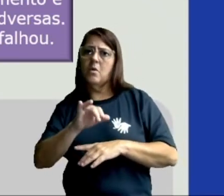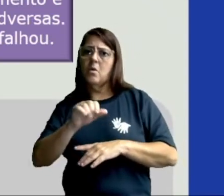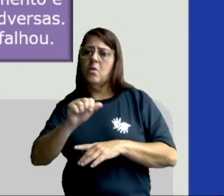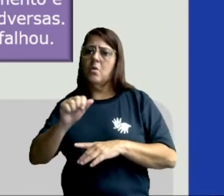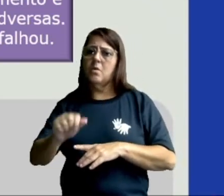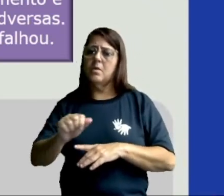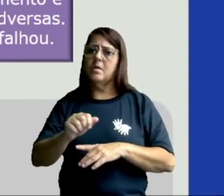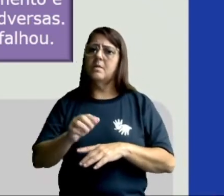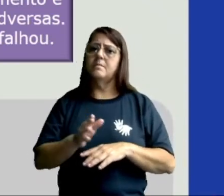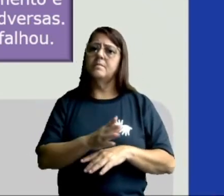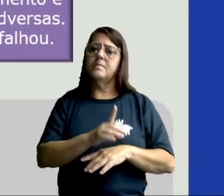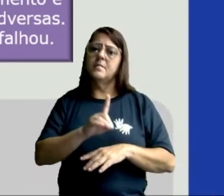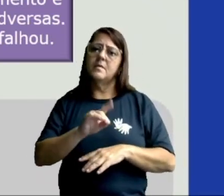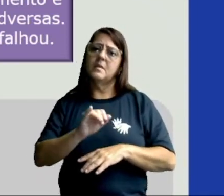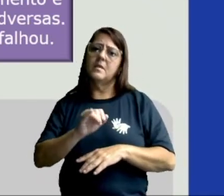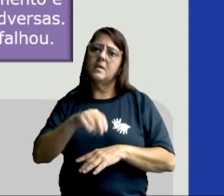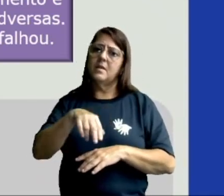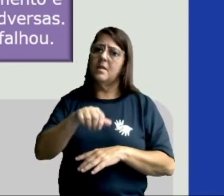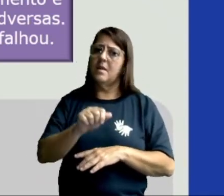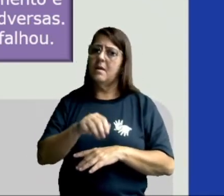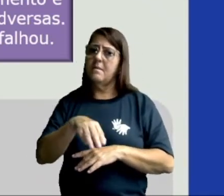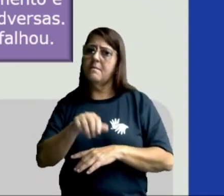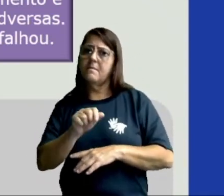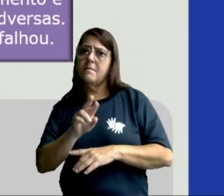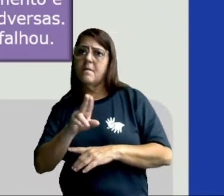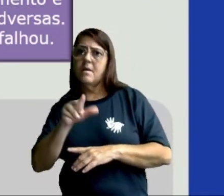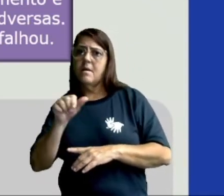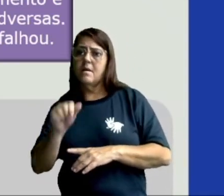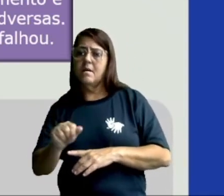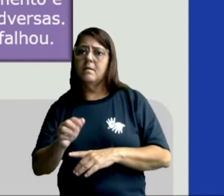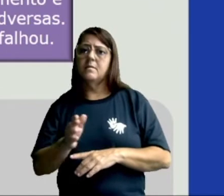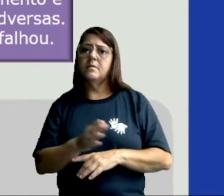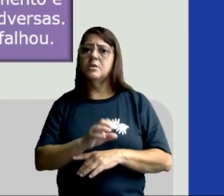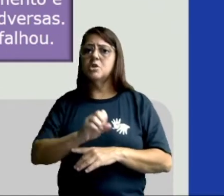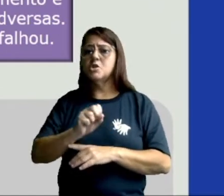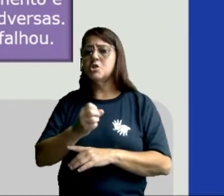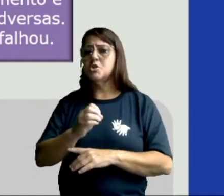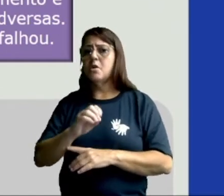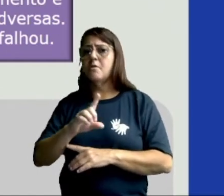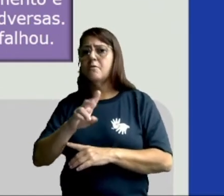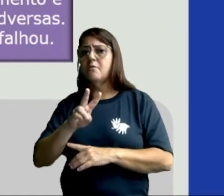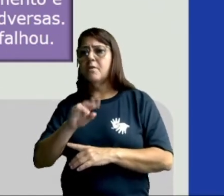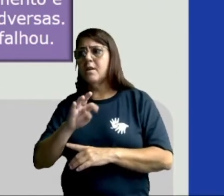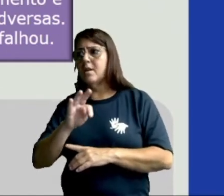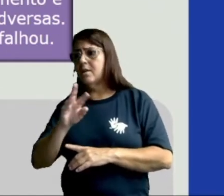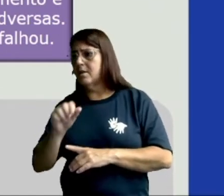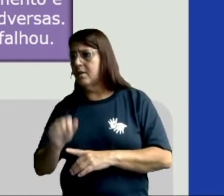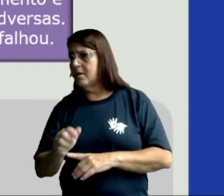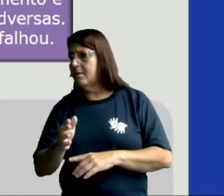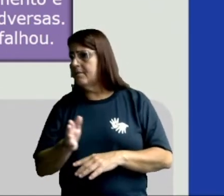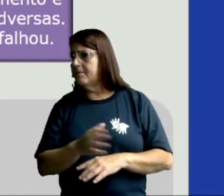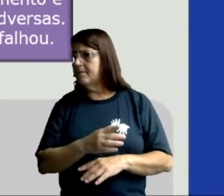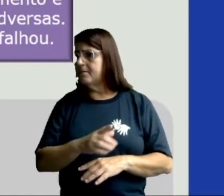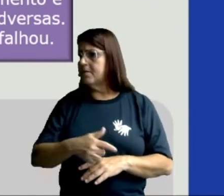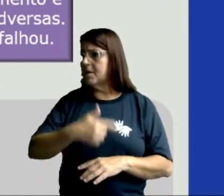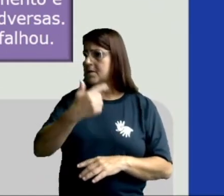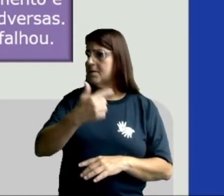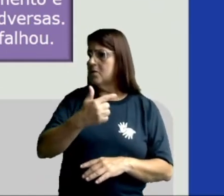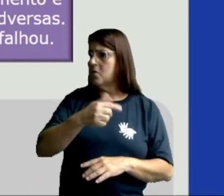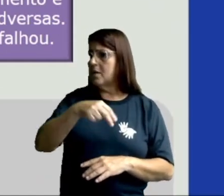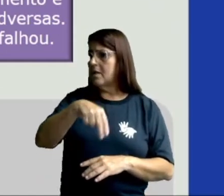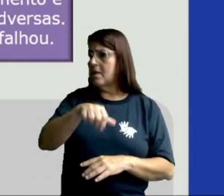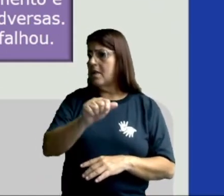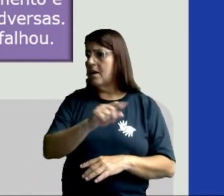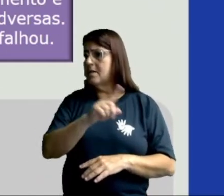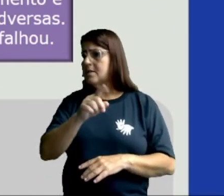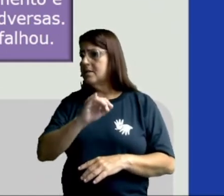Dinamarca, Noruega. Invadidos em 1940, Bélgica, Holanda, Luxemburgo. Não